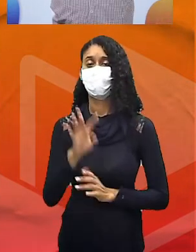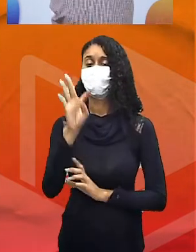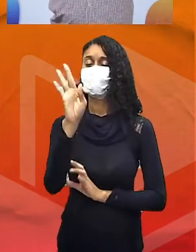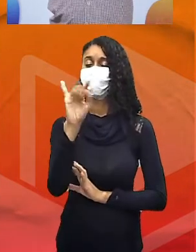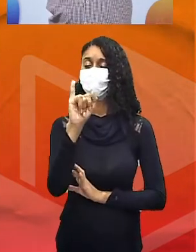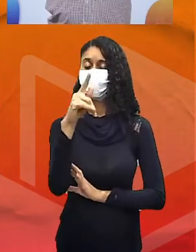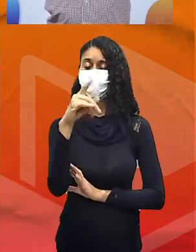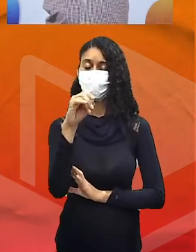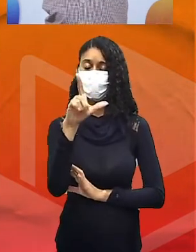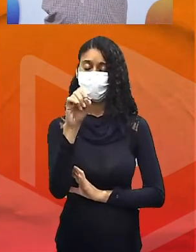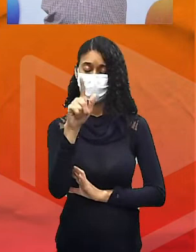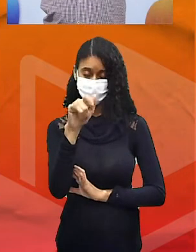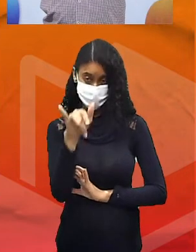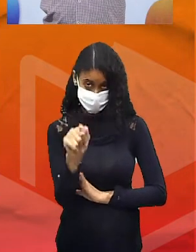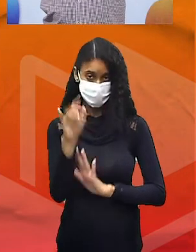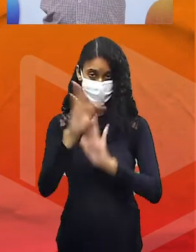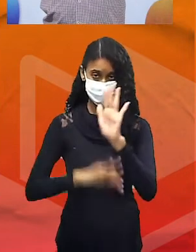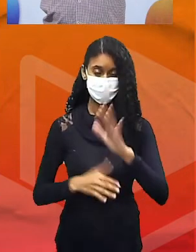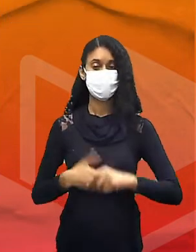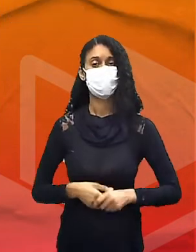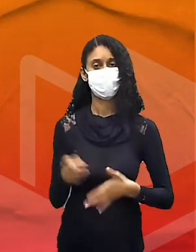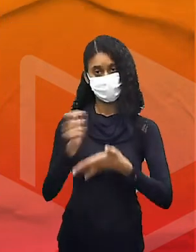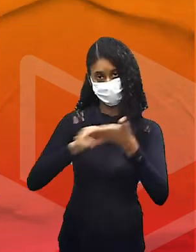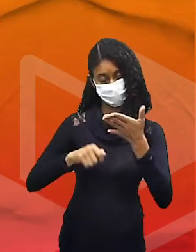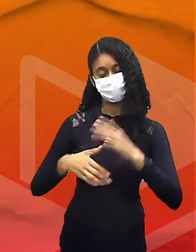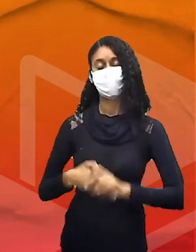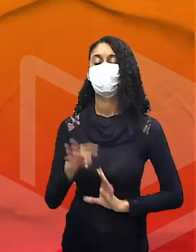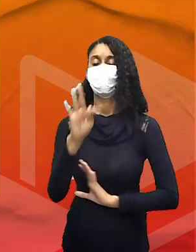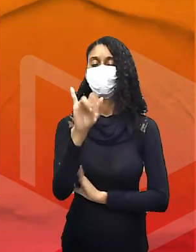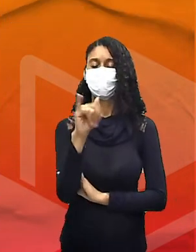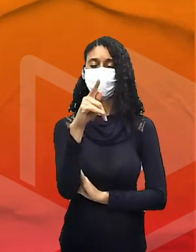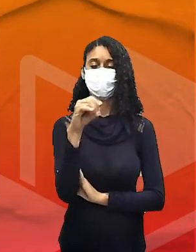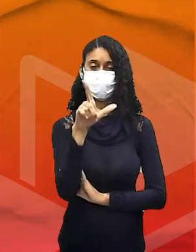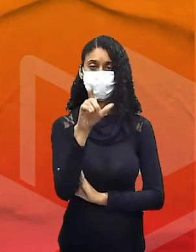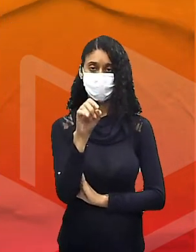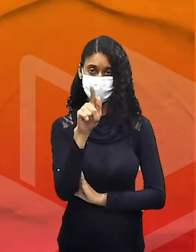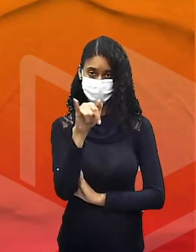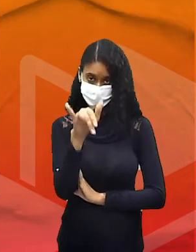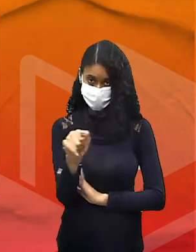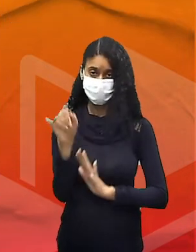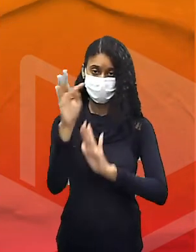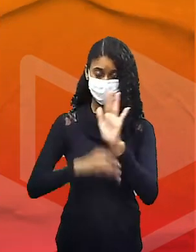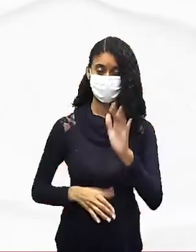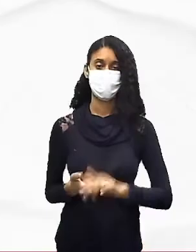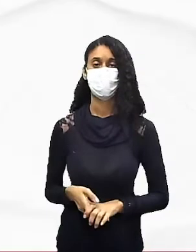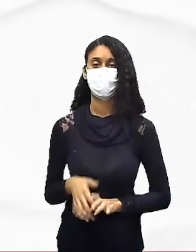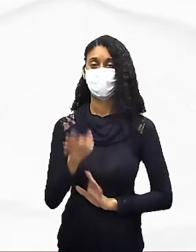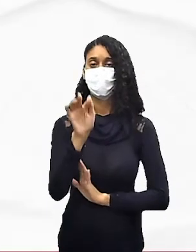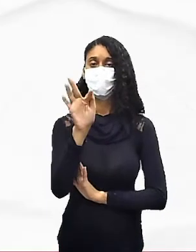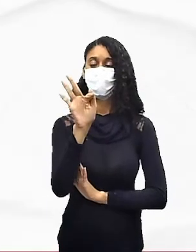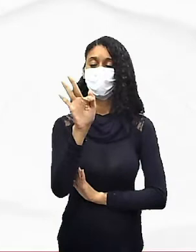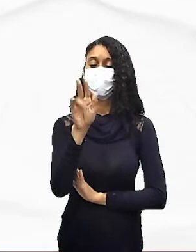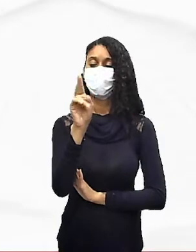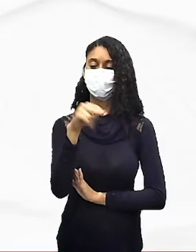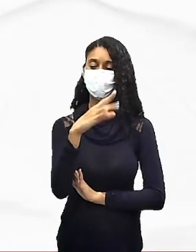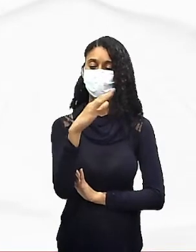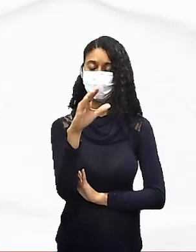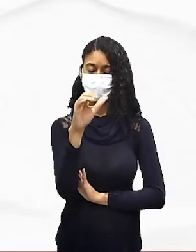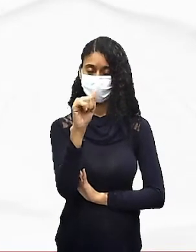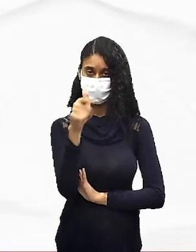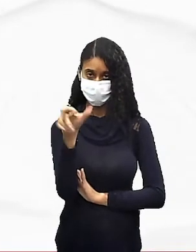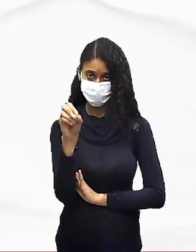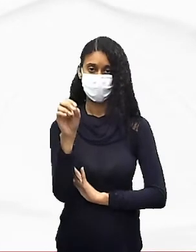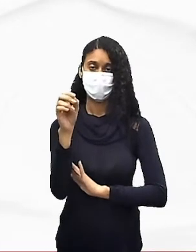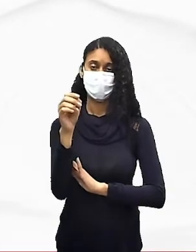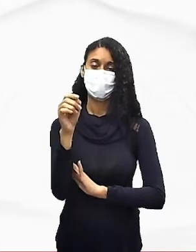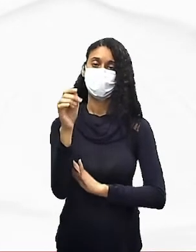tipologia textual, está anotando? Tipologia textual, funções da linguagem e figura de